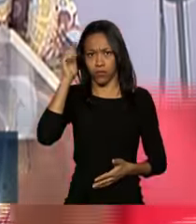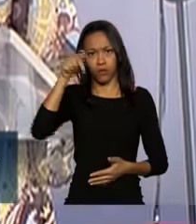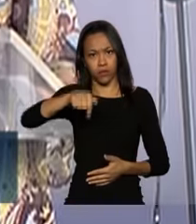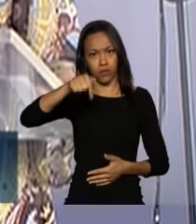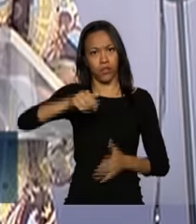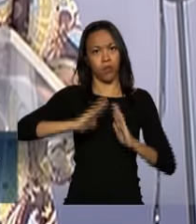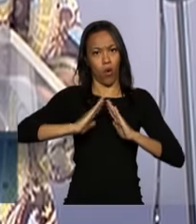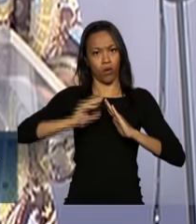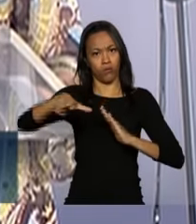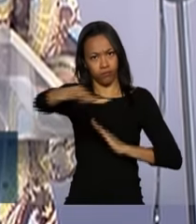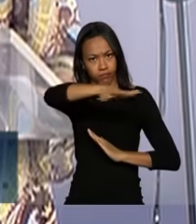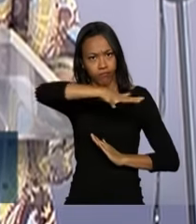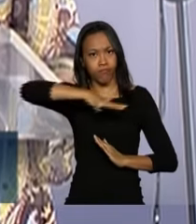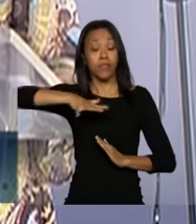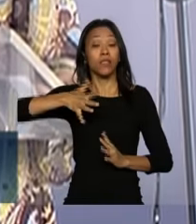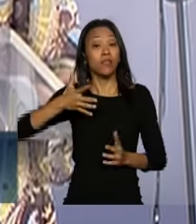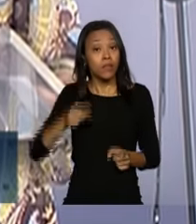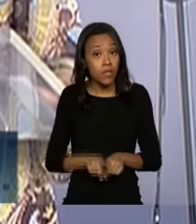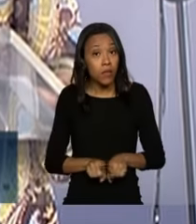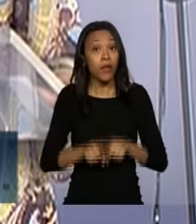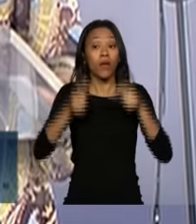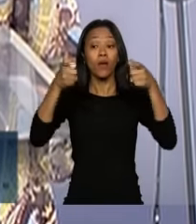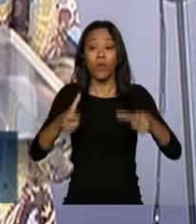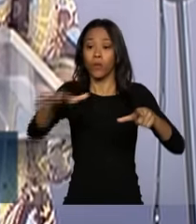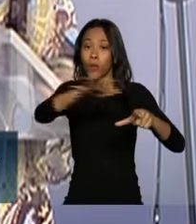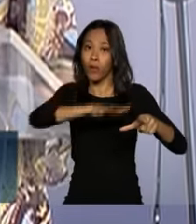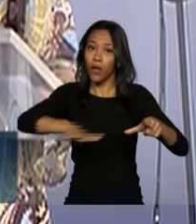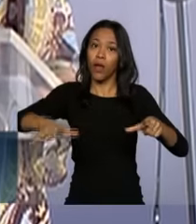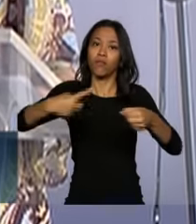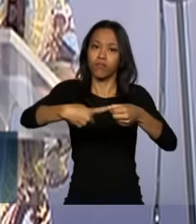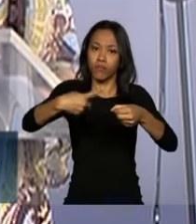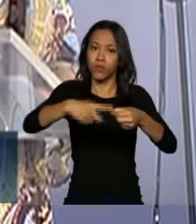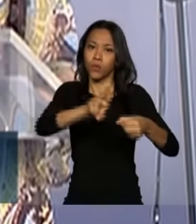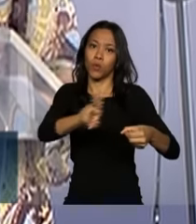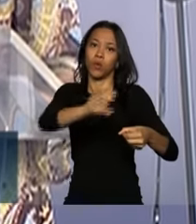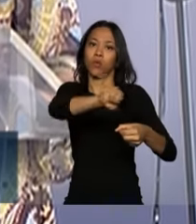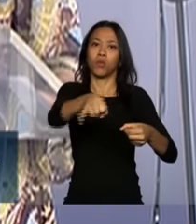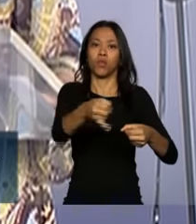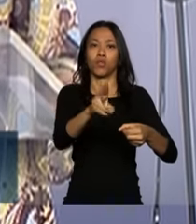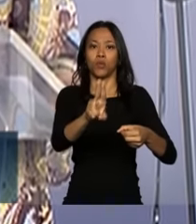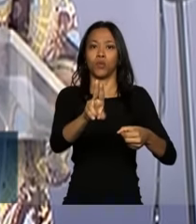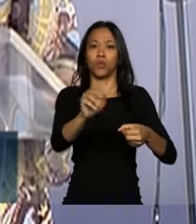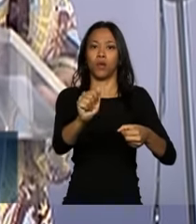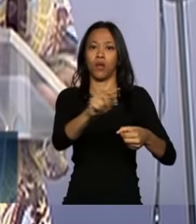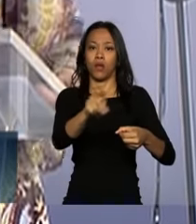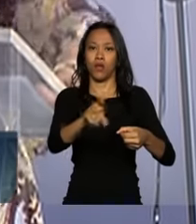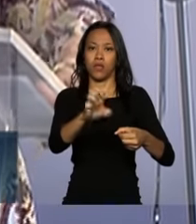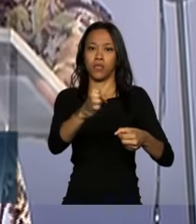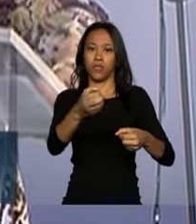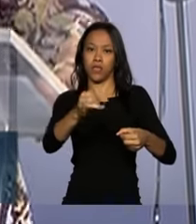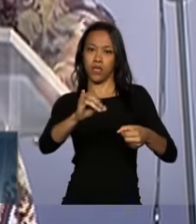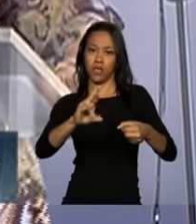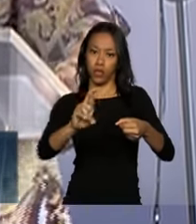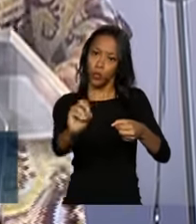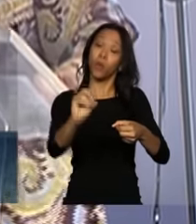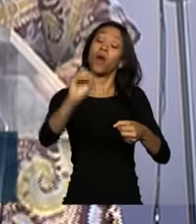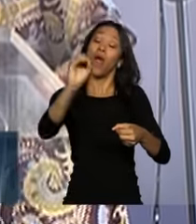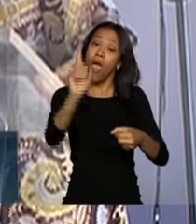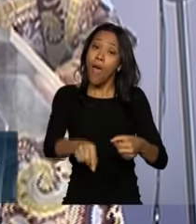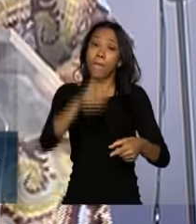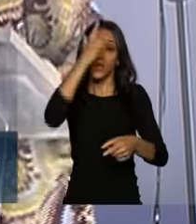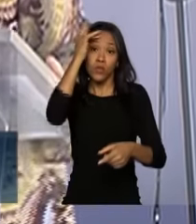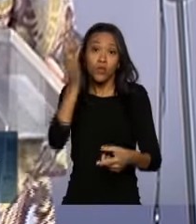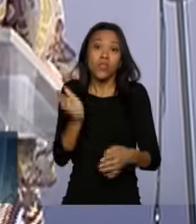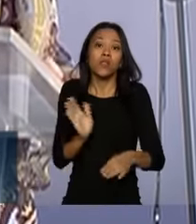também a terra de pessoas que deram grande contribuição para o